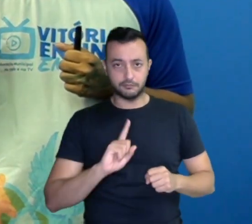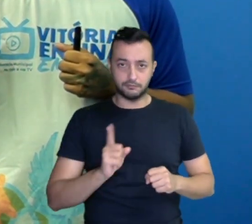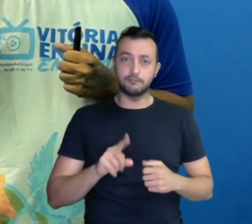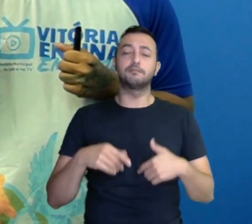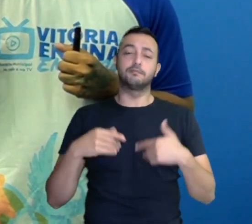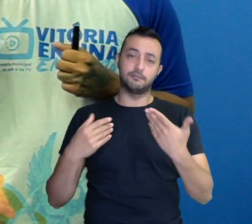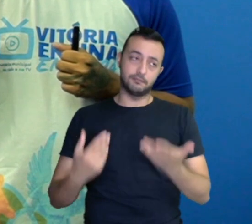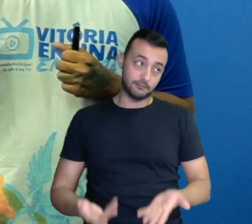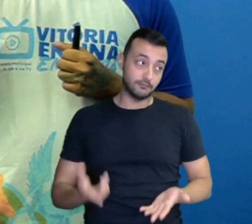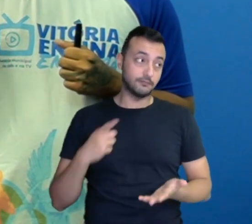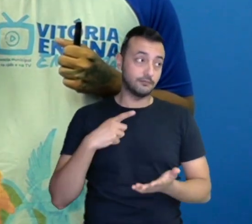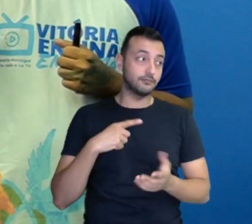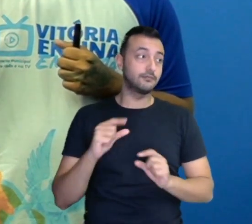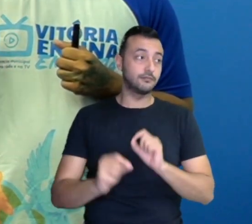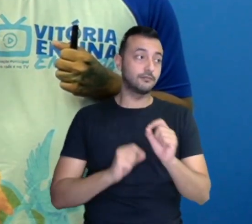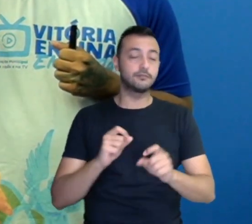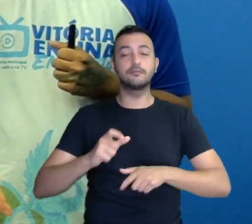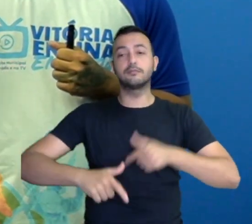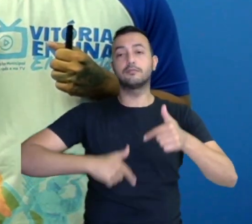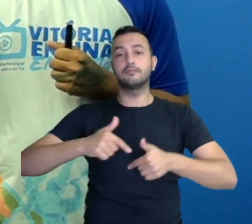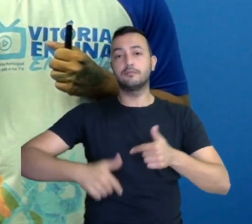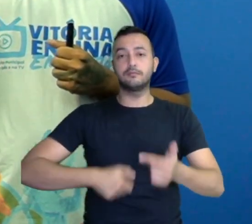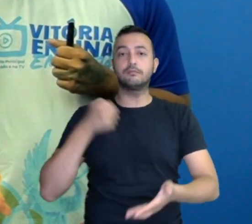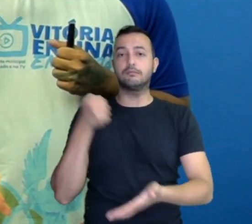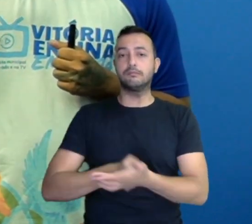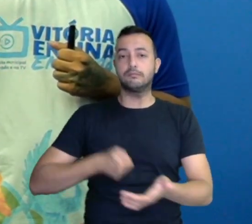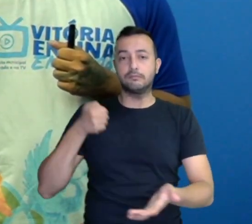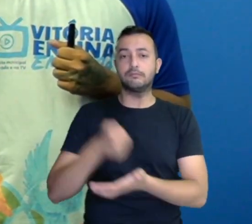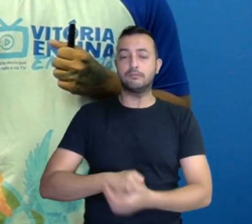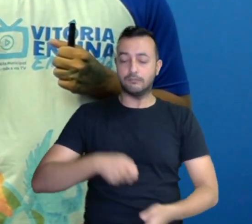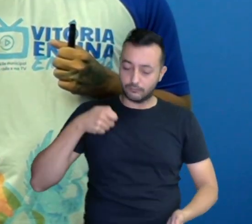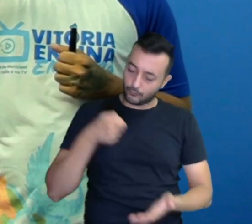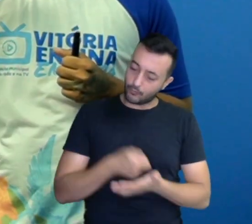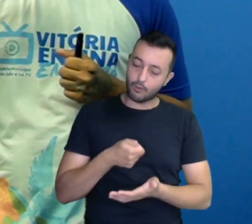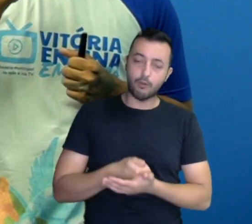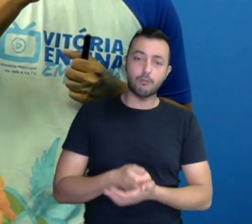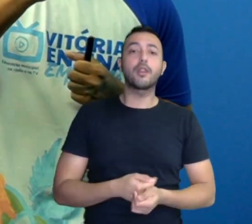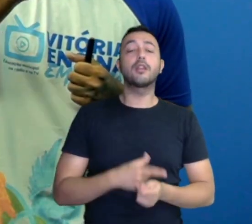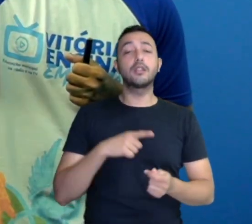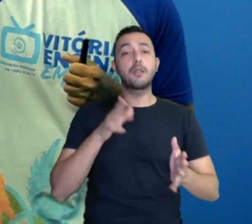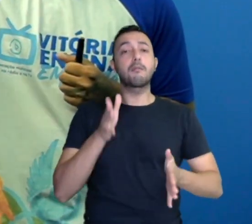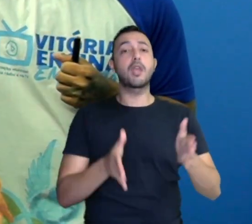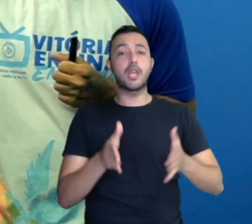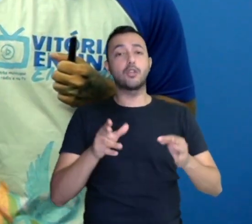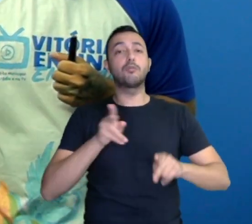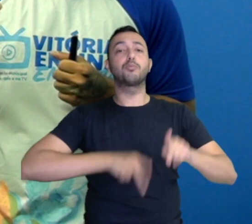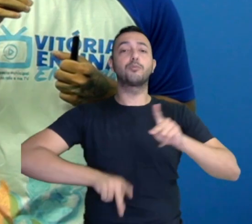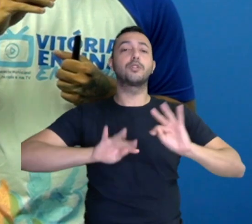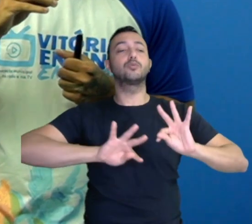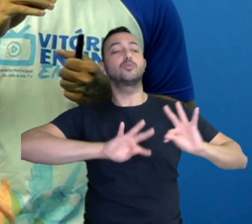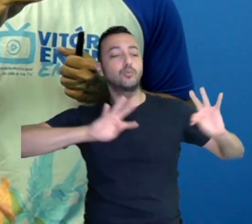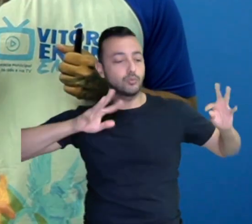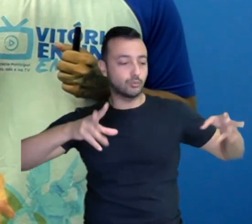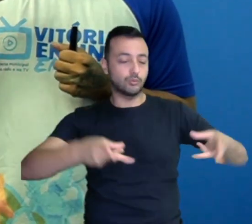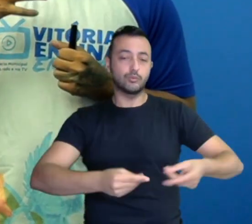nesse momento, gente, o que a gente chama de trabalho compulsório. Existia um período que toda a população daquele reino ali